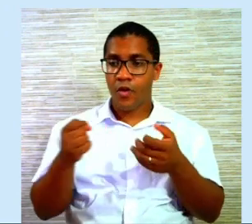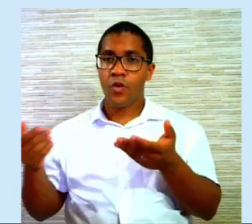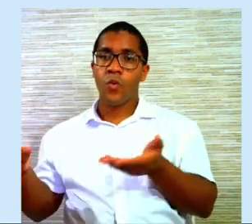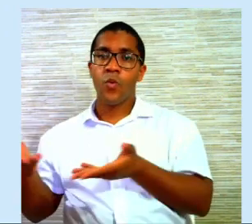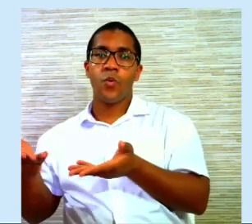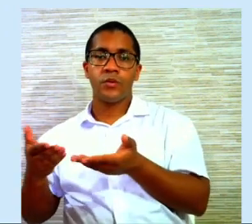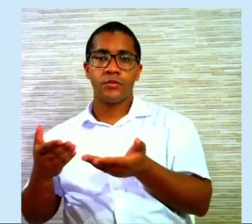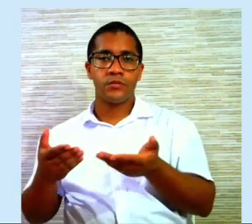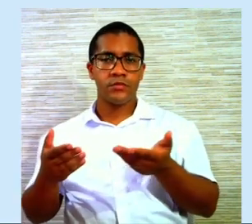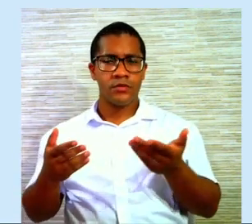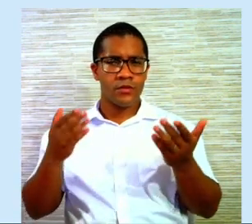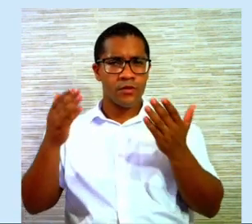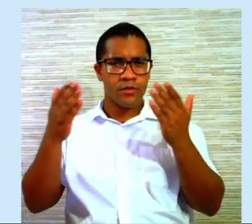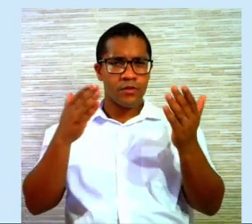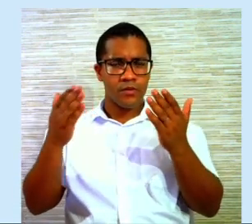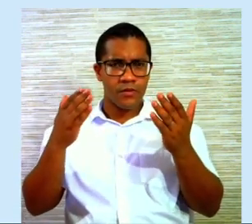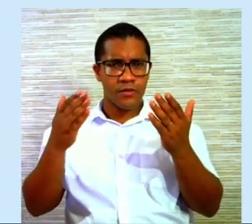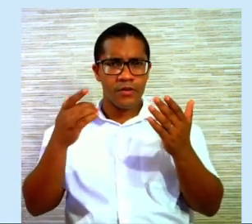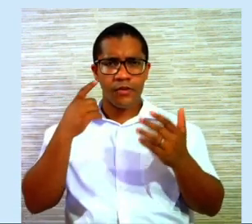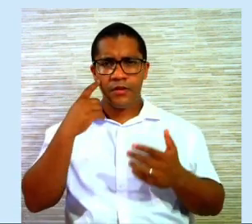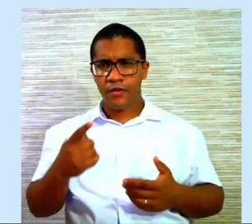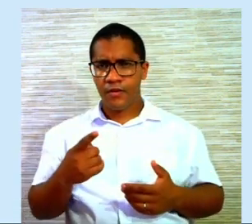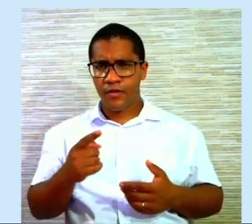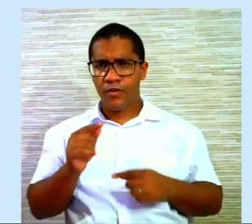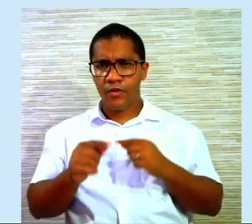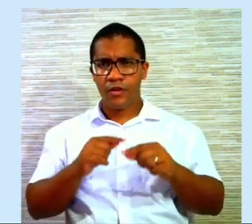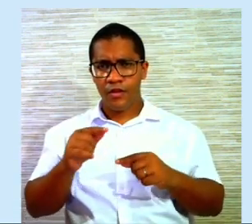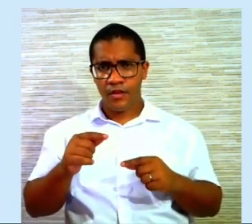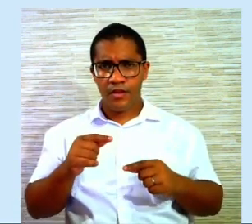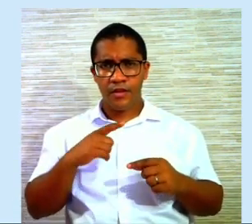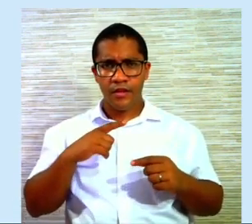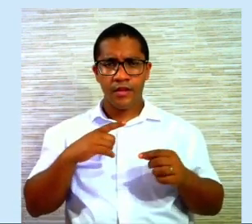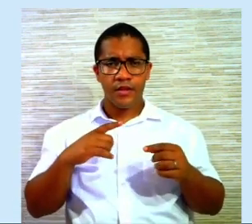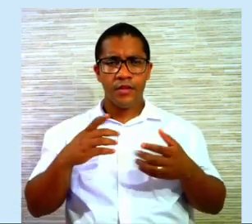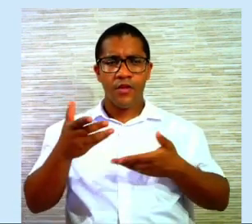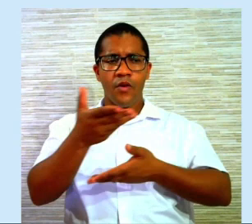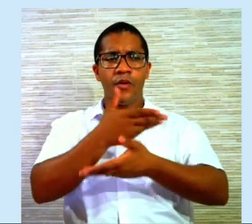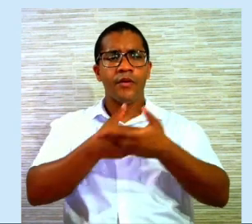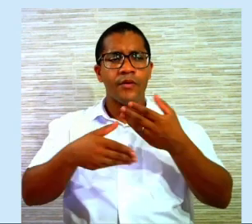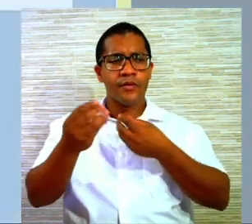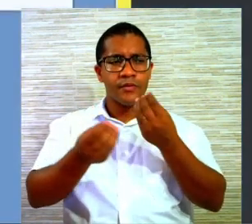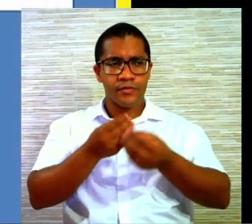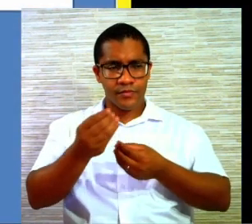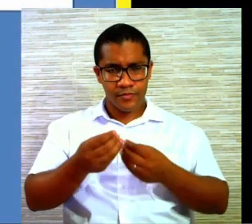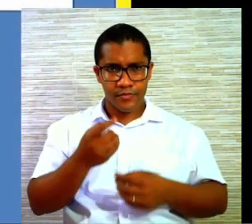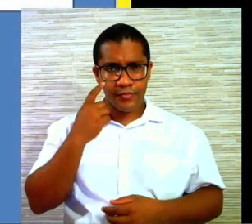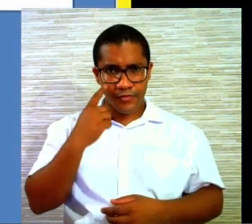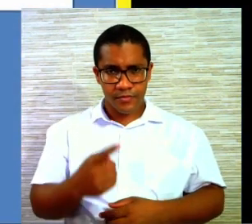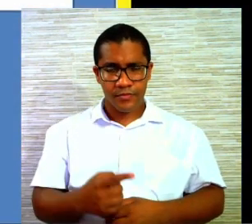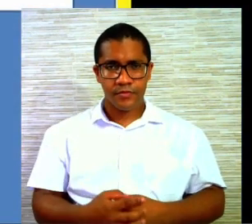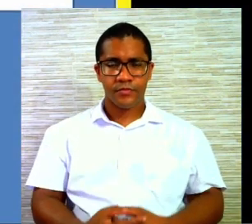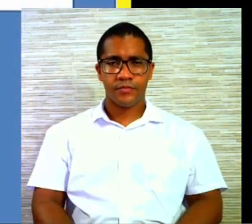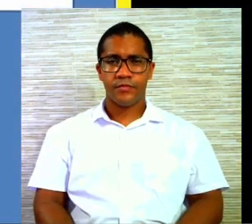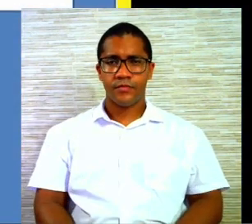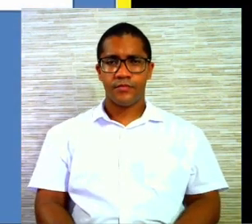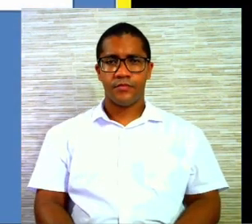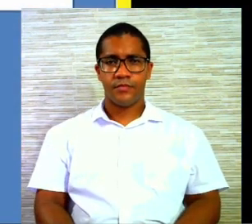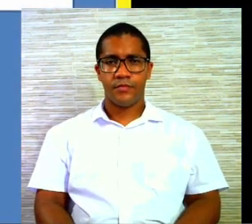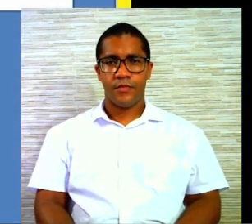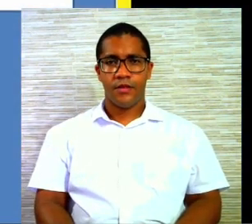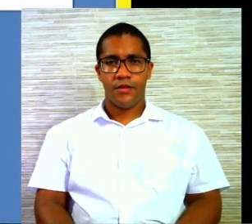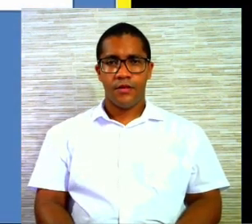e a nova realidade. Aí no slide 2, veja só, o relacionamento. Observe aí, por gentileza, observe